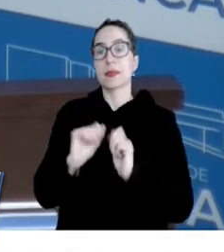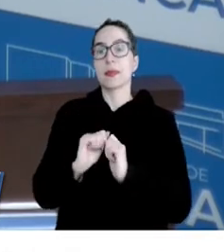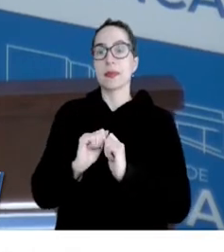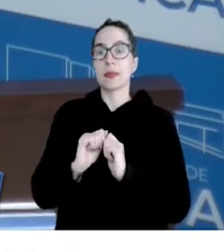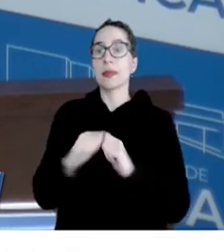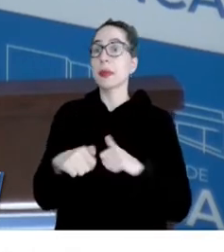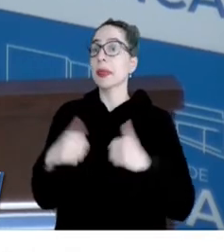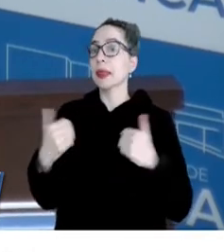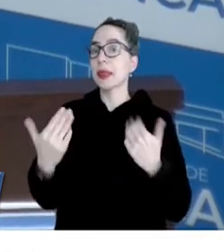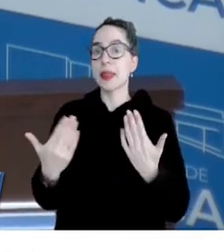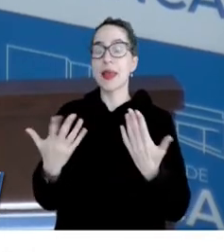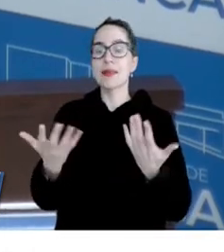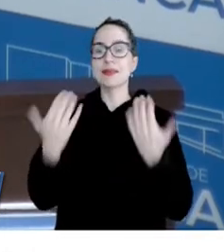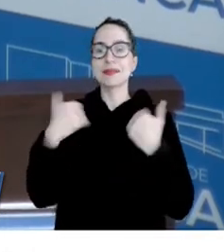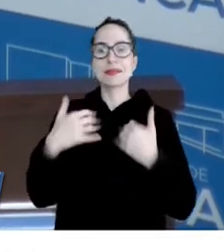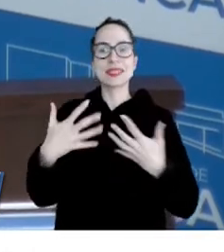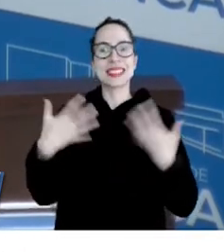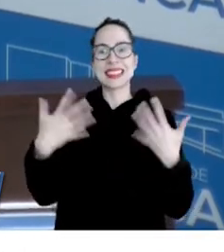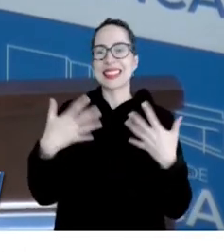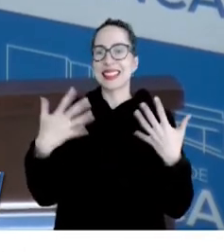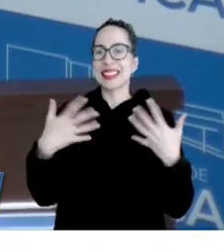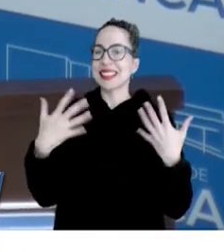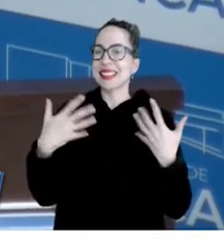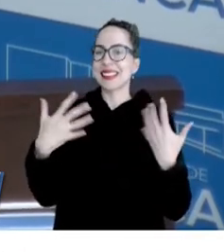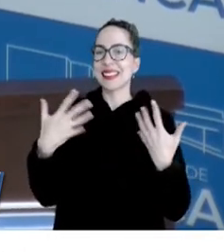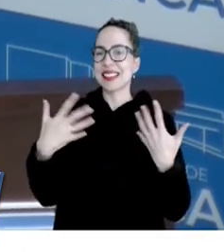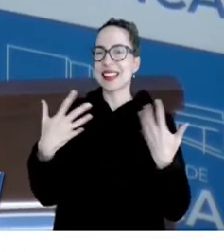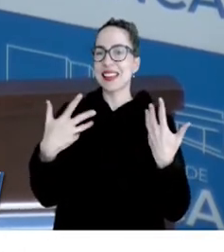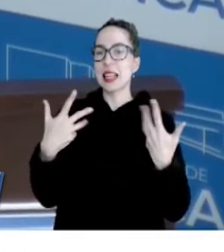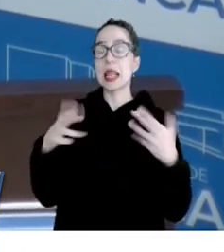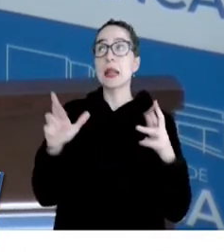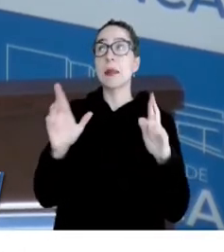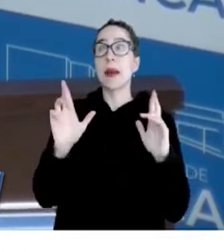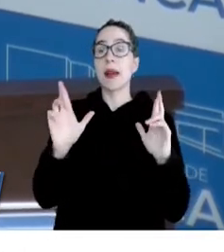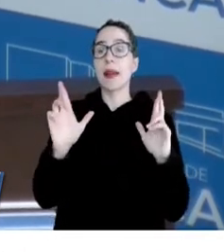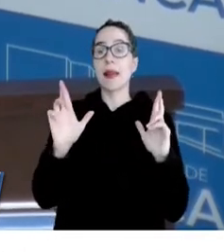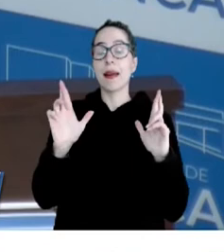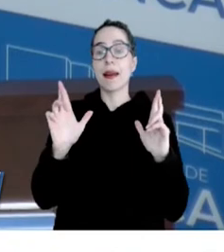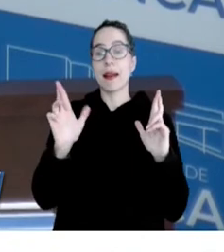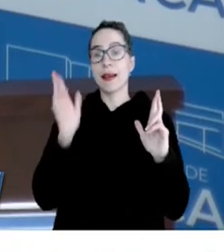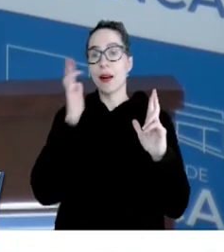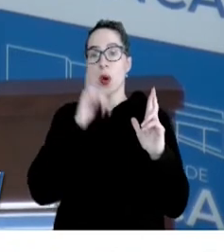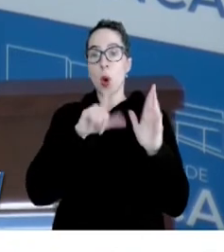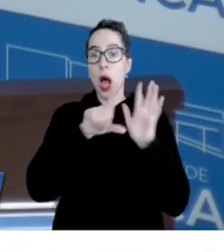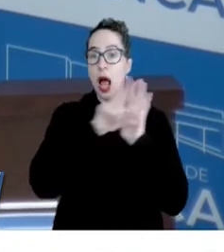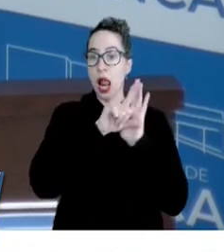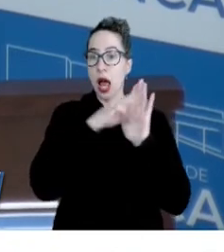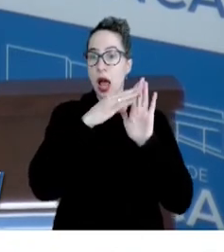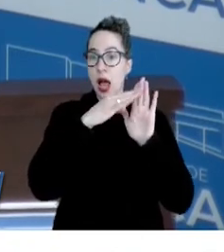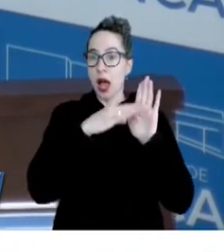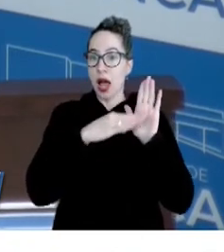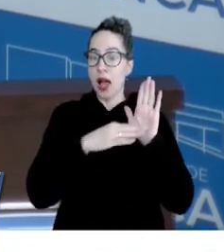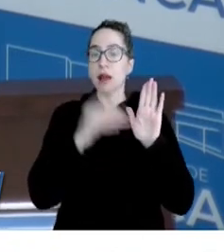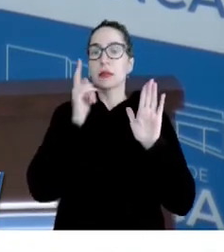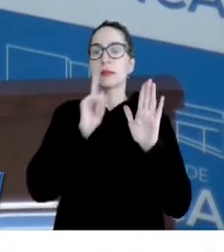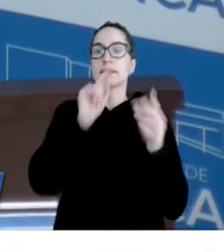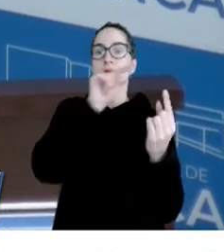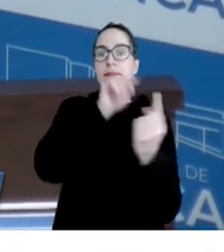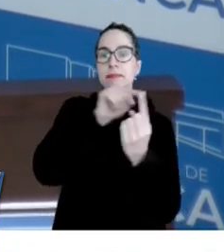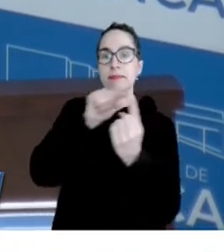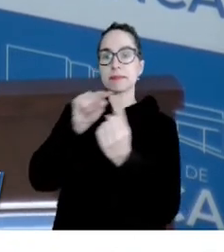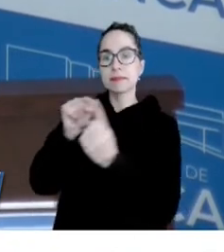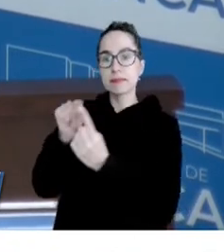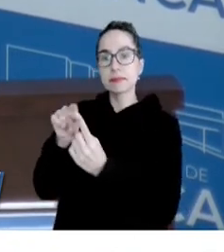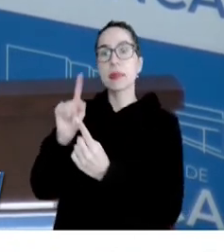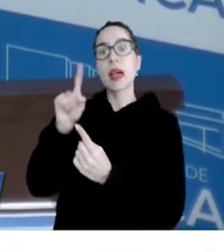fico muito feliz e muito esperançoso de que essas leis efetivamente cheguem na ponta, que é